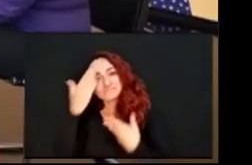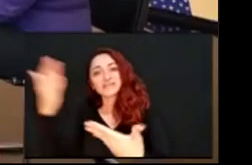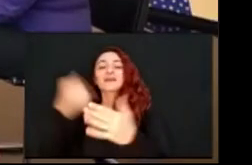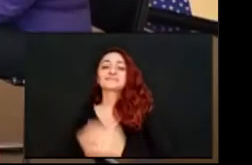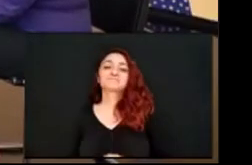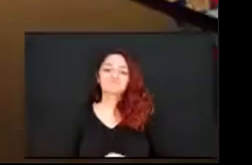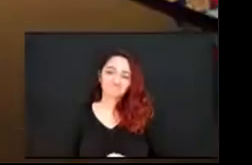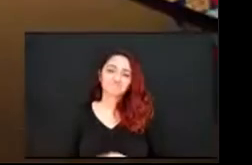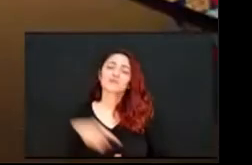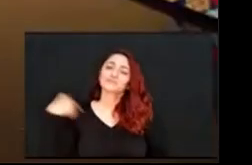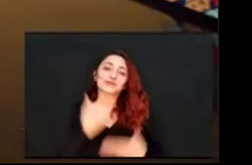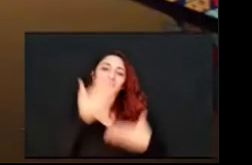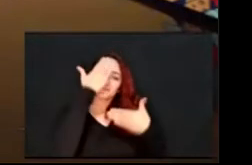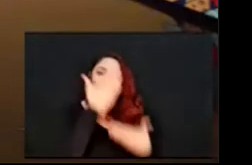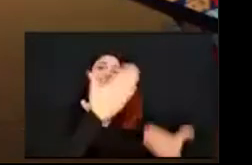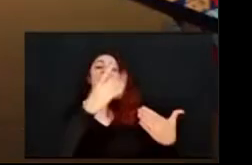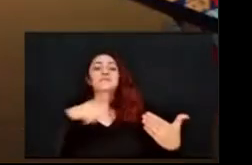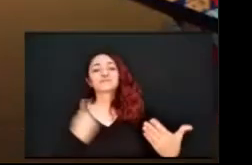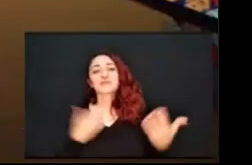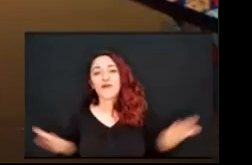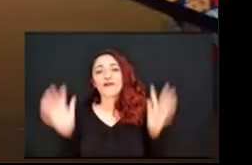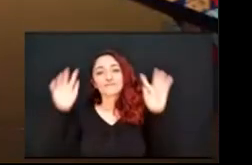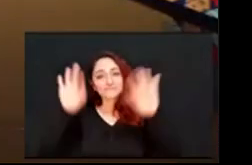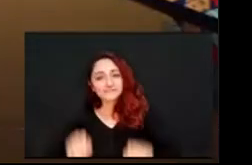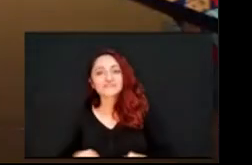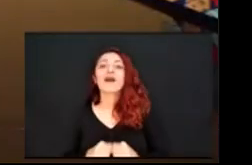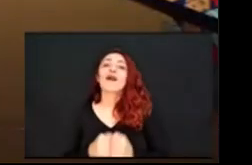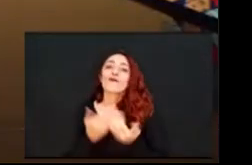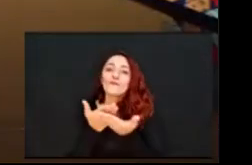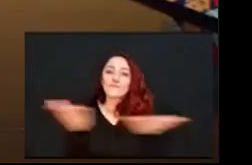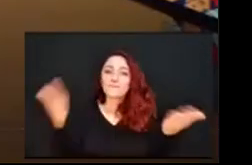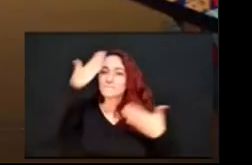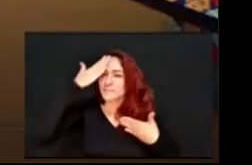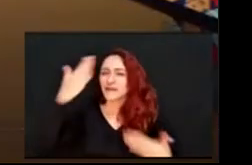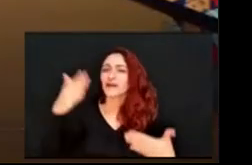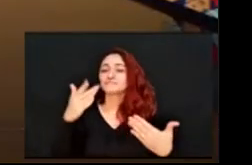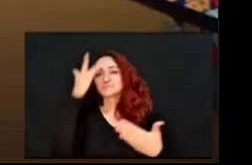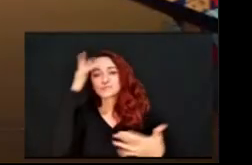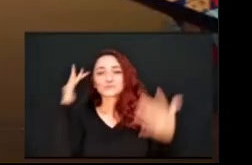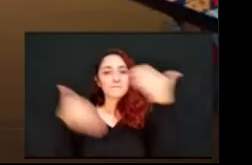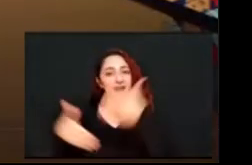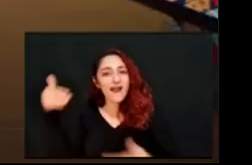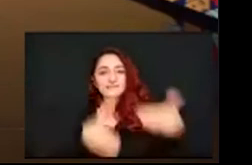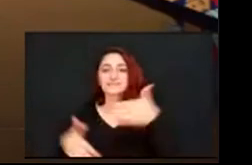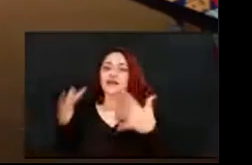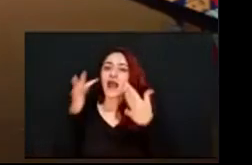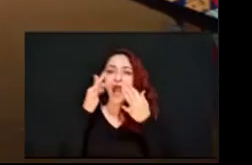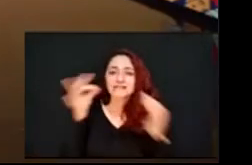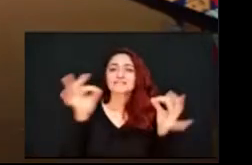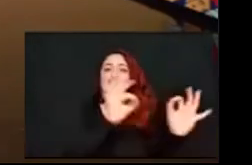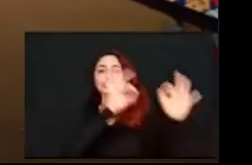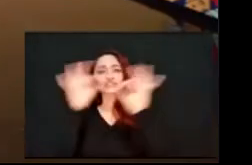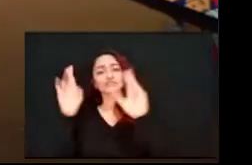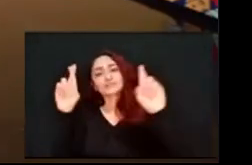Henrique Serra então com as palavras do nosso Senhor Agradeço também aos convidados que estão aqui connosco obrigado a quem tá assistindo e espero que vocês tenham